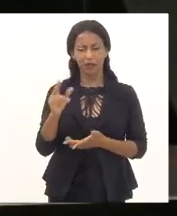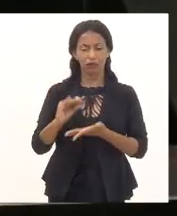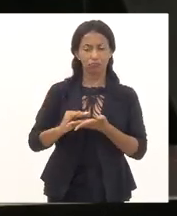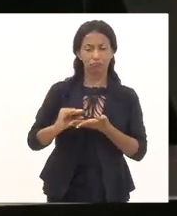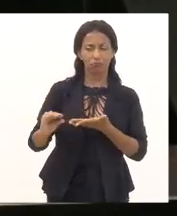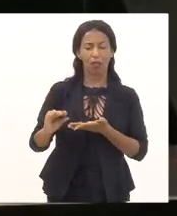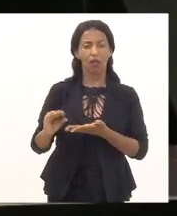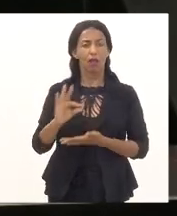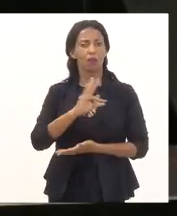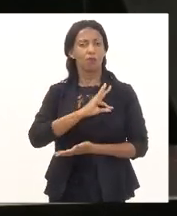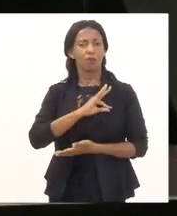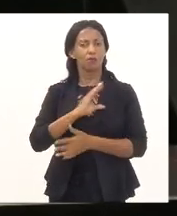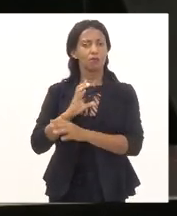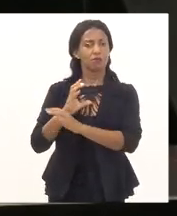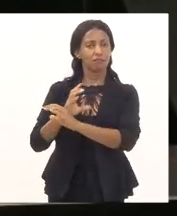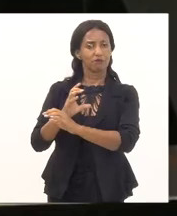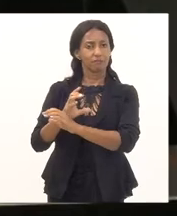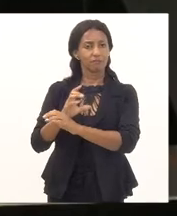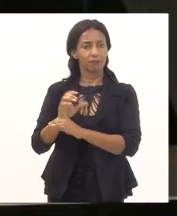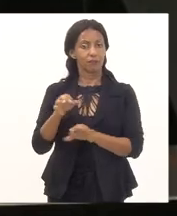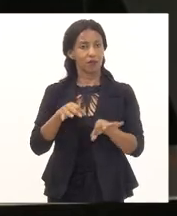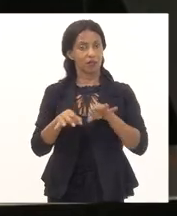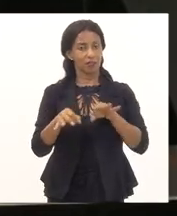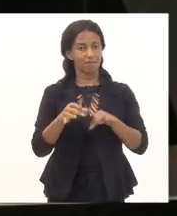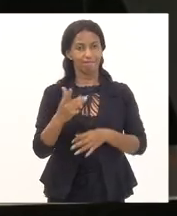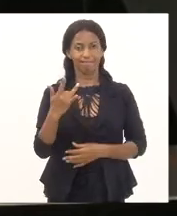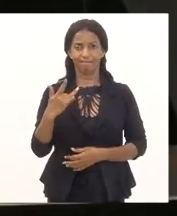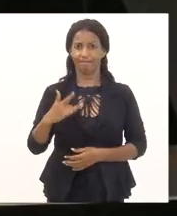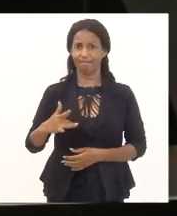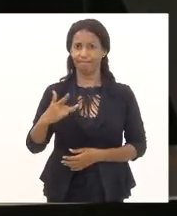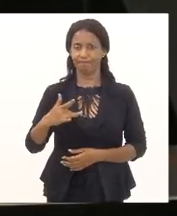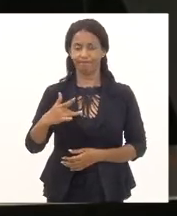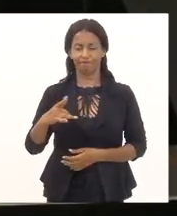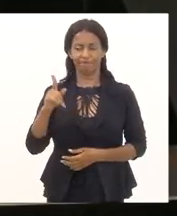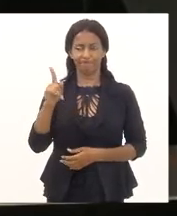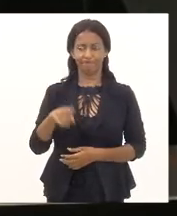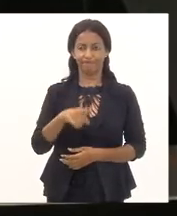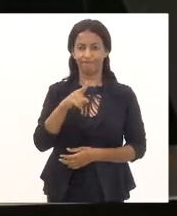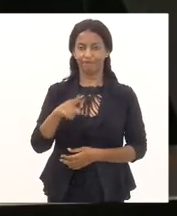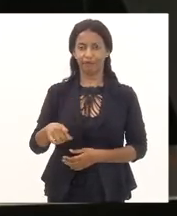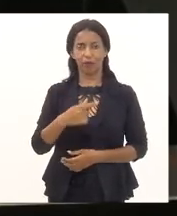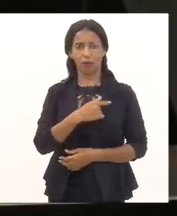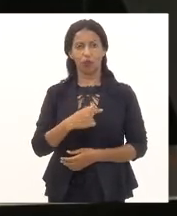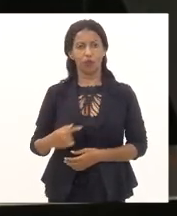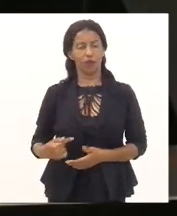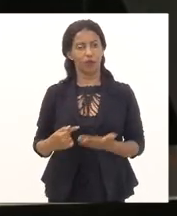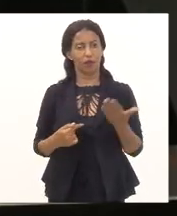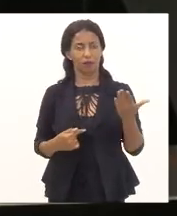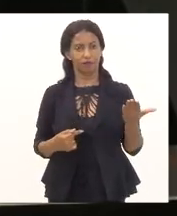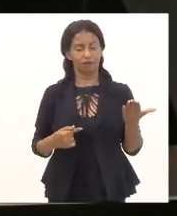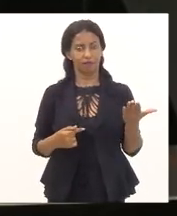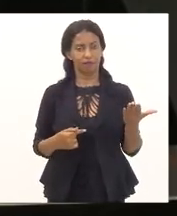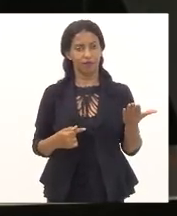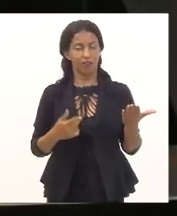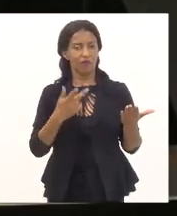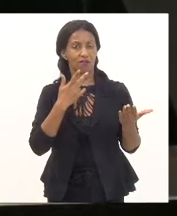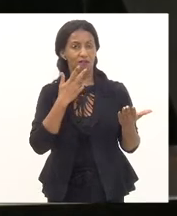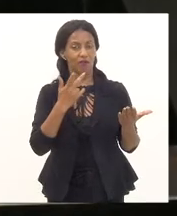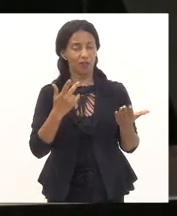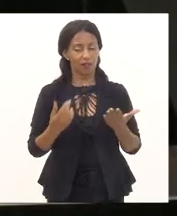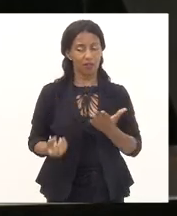à Polícia Civil. Esse projeto, lamentavelmente, foi vetado pelo governador, alegando